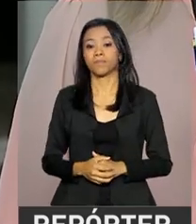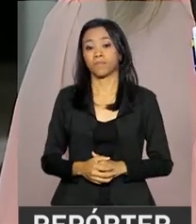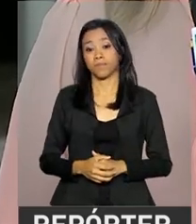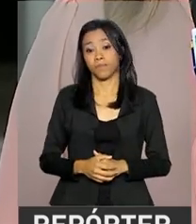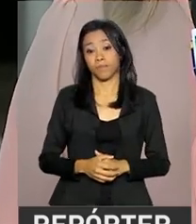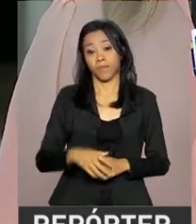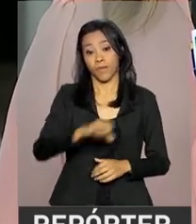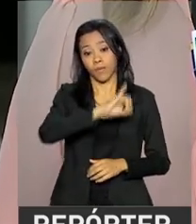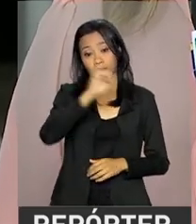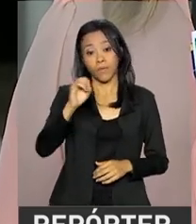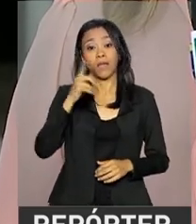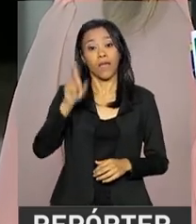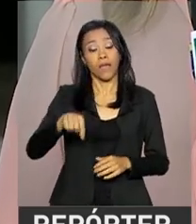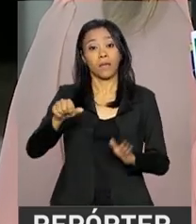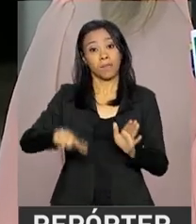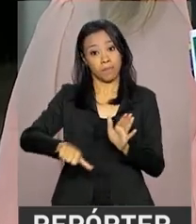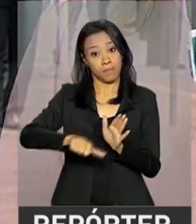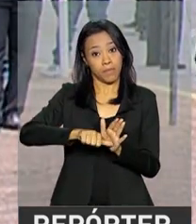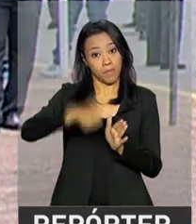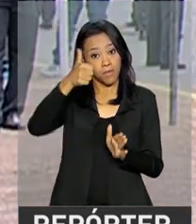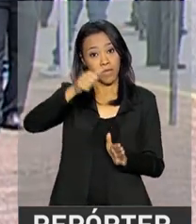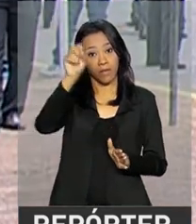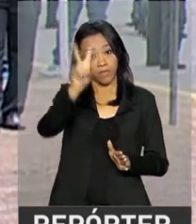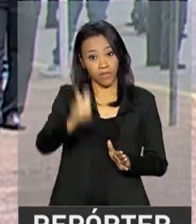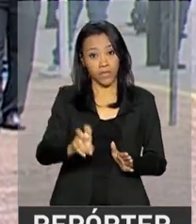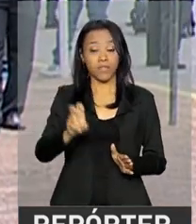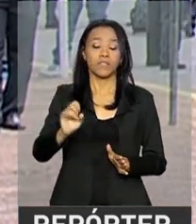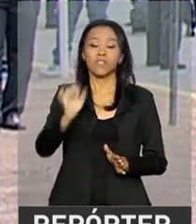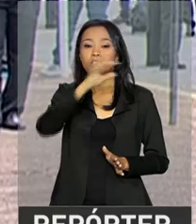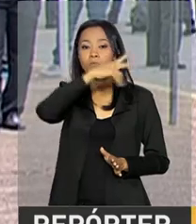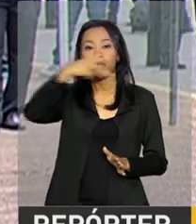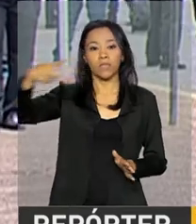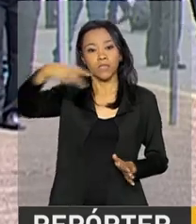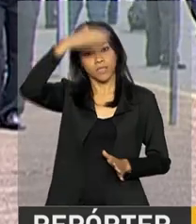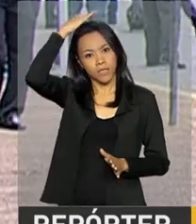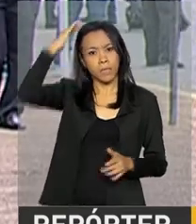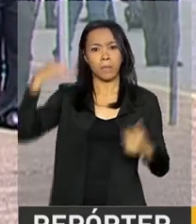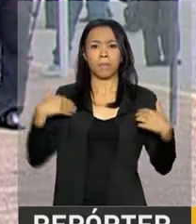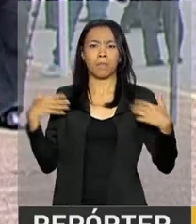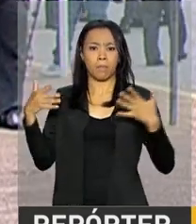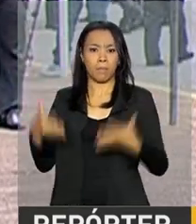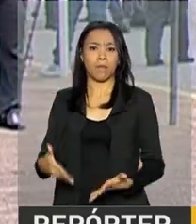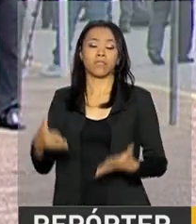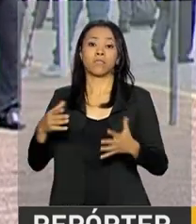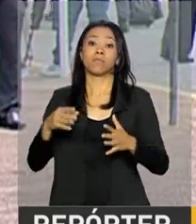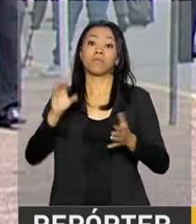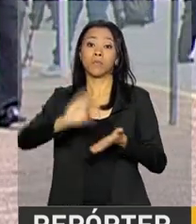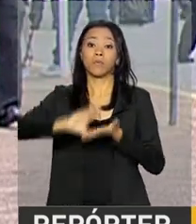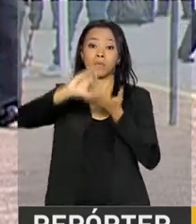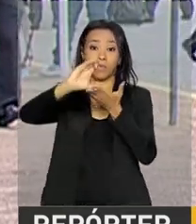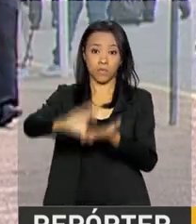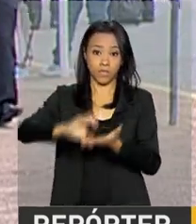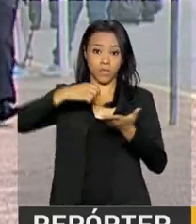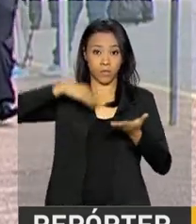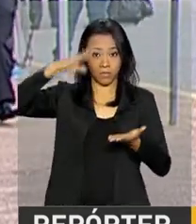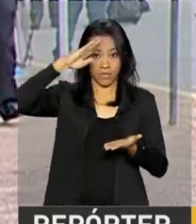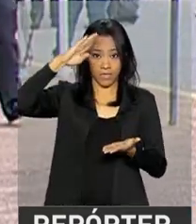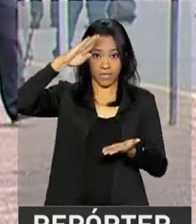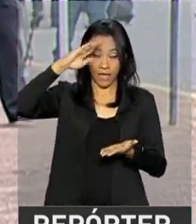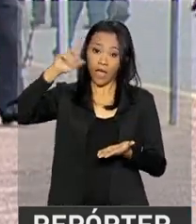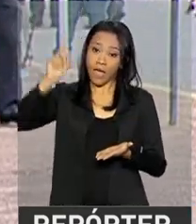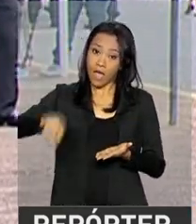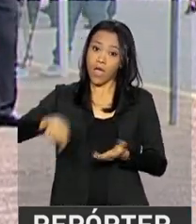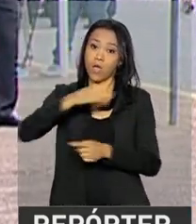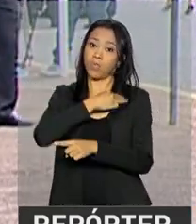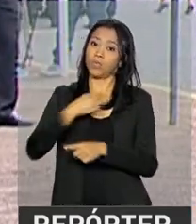Olá, Gabriela. É a primeira vez que um presidente da República participa de uma reunião do Conselho Militar de Defesa. O convite para o presidente Temer veio do